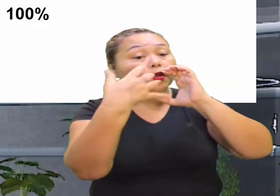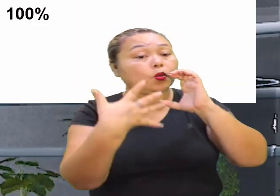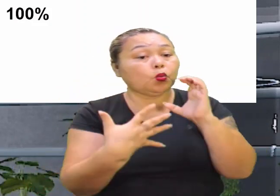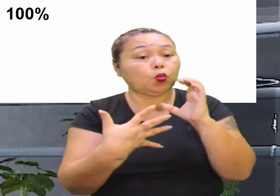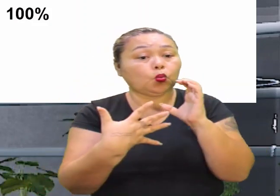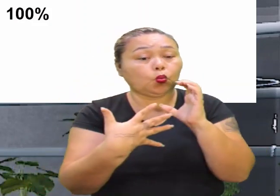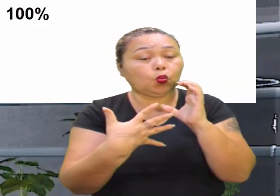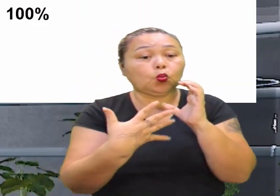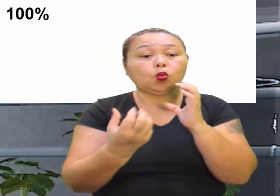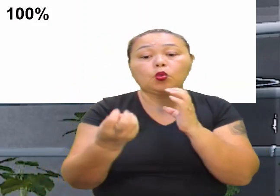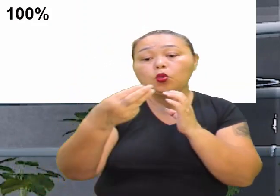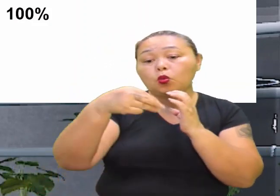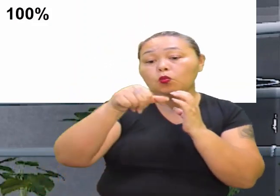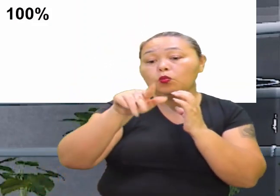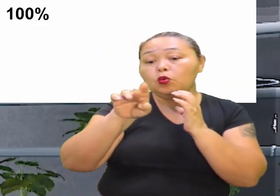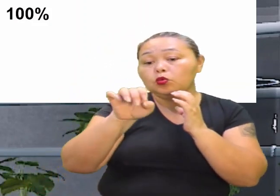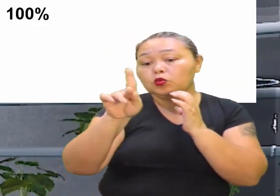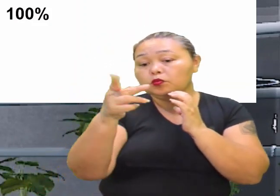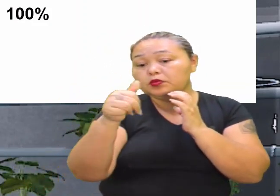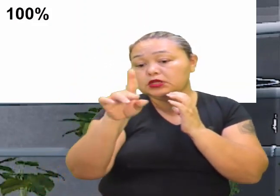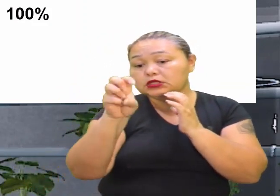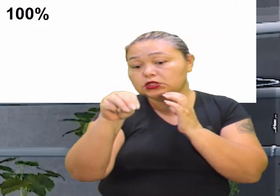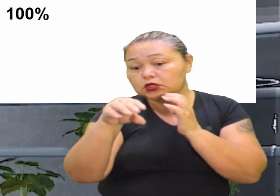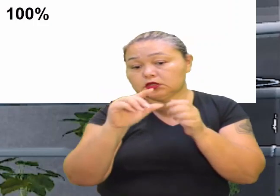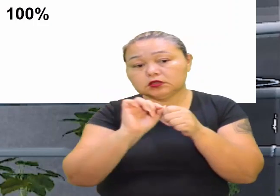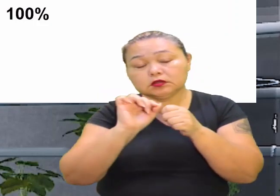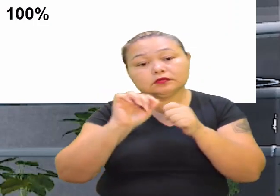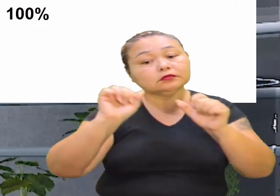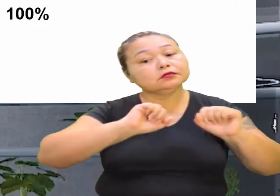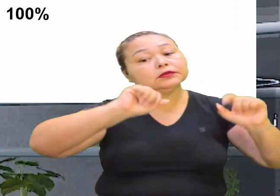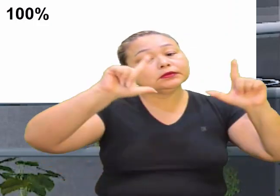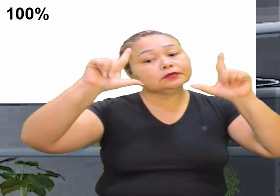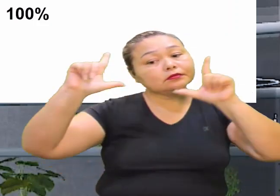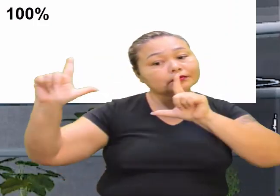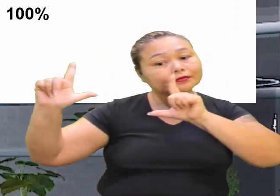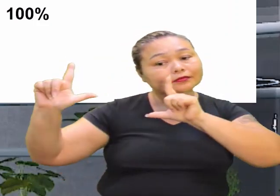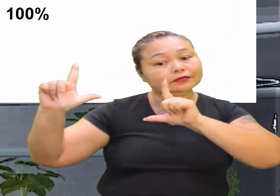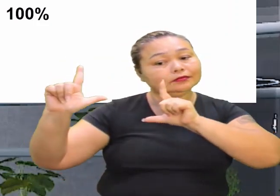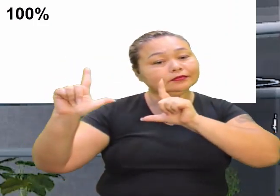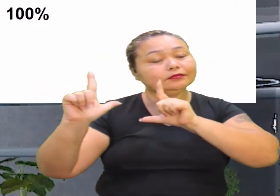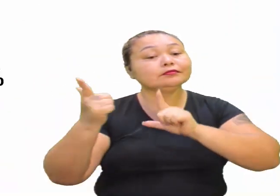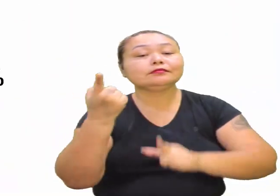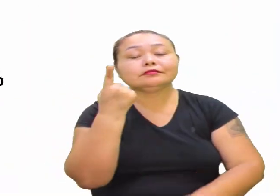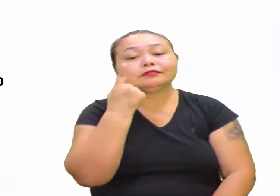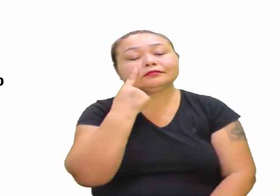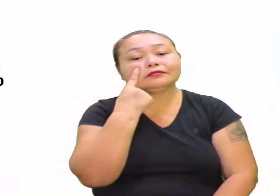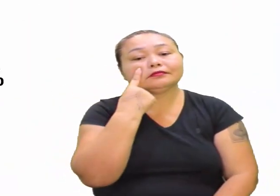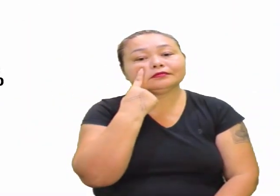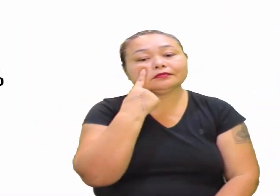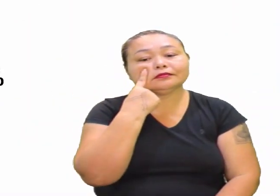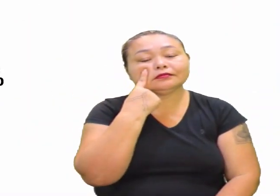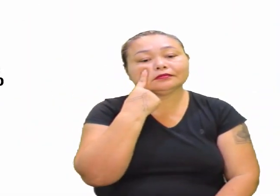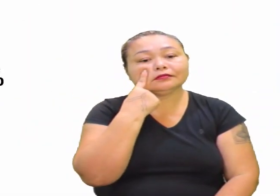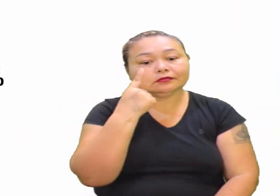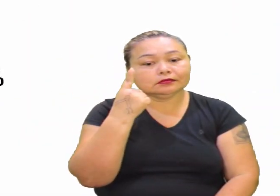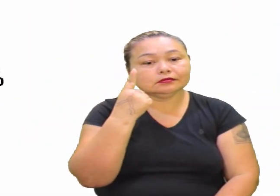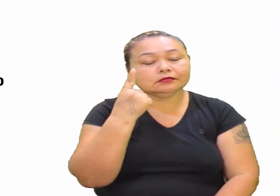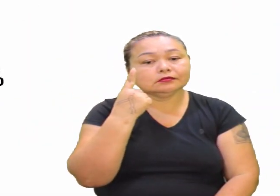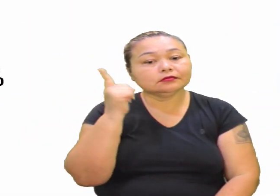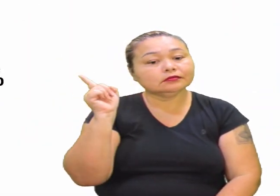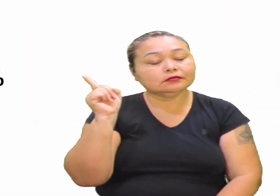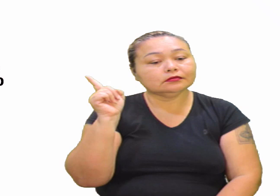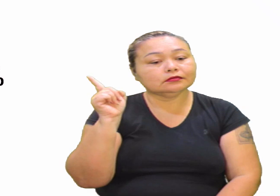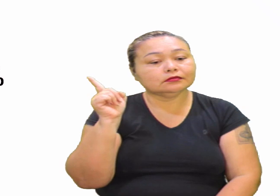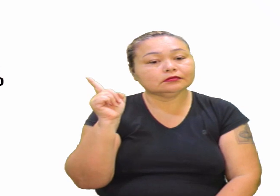de monohibridismo. Aumenta a tela aí, meu diretor. Vamos ver isso, então. Pode aumentar. Olha